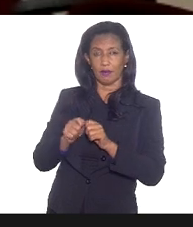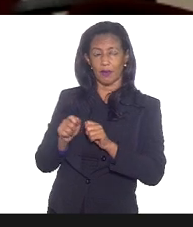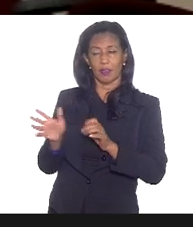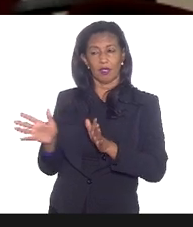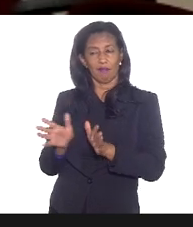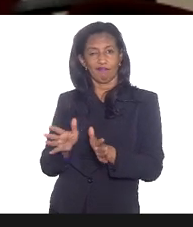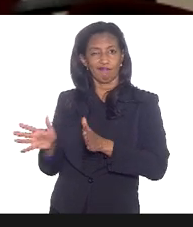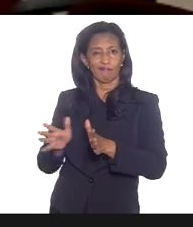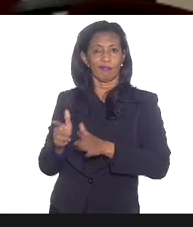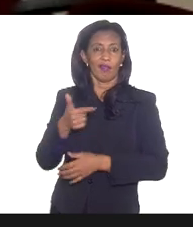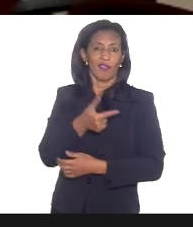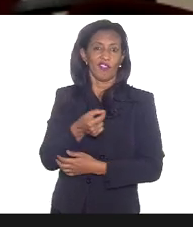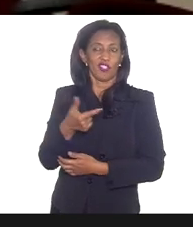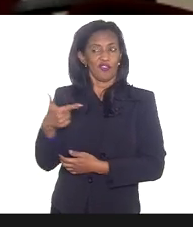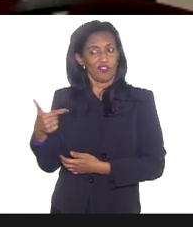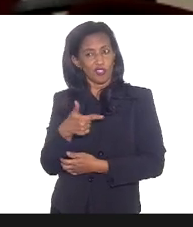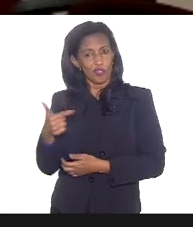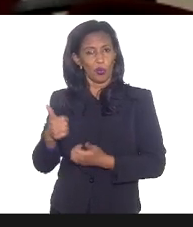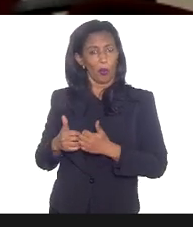ocorra em